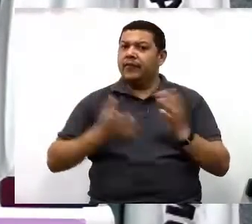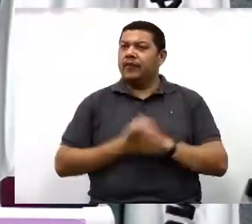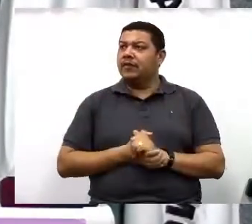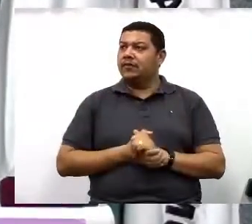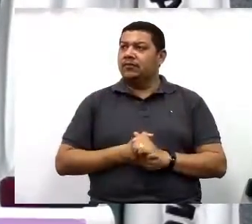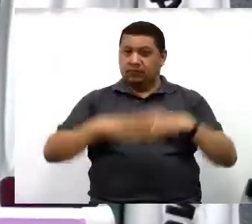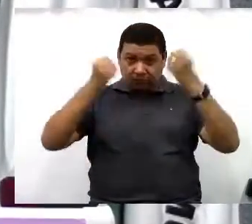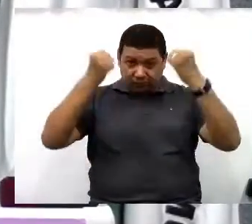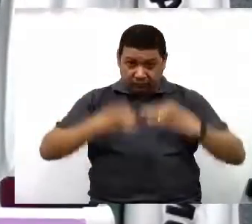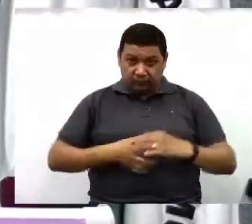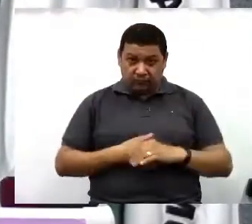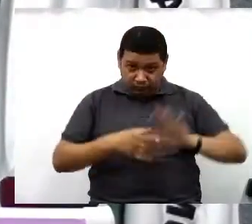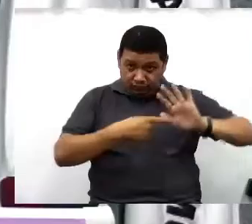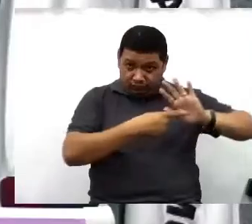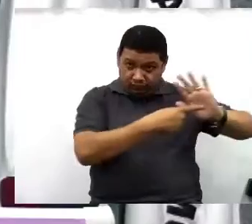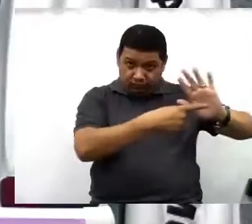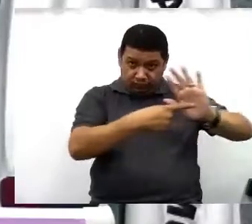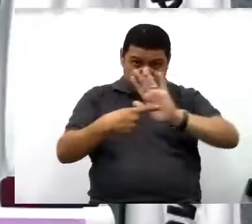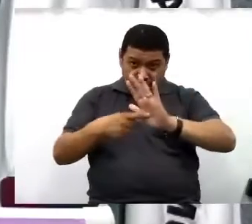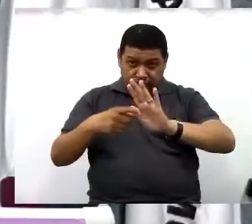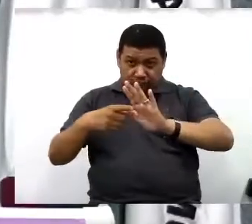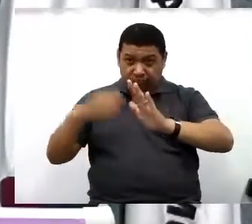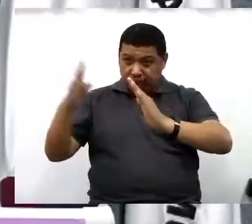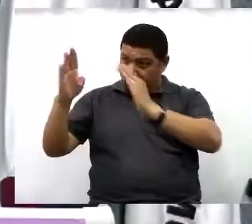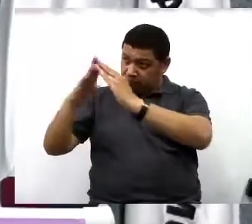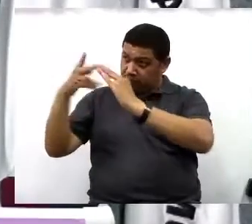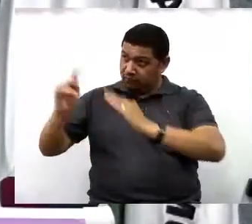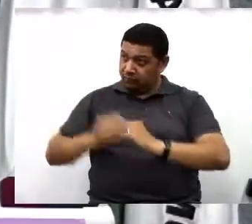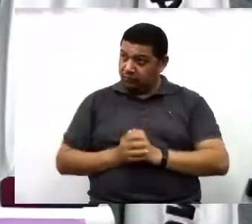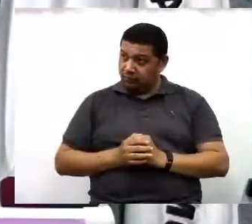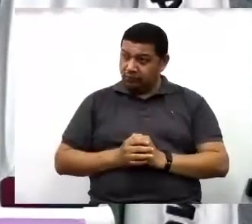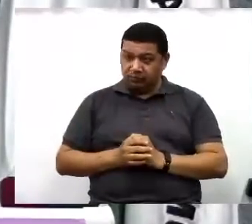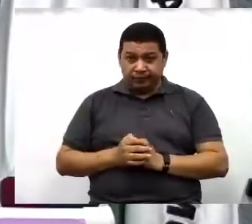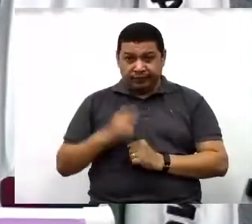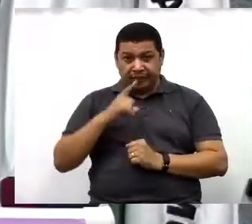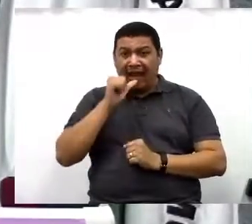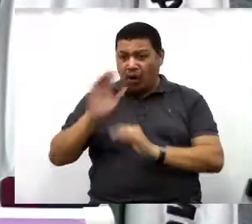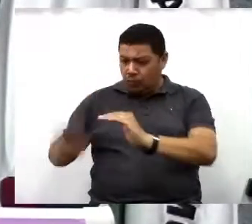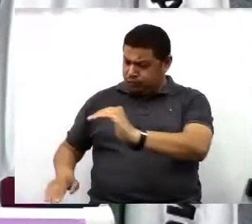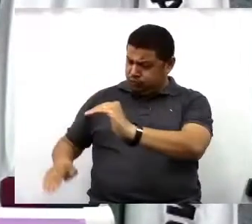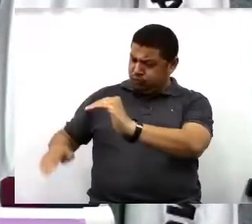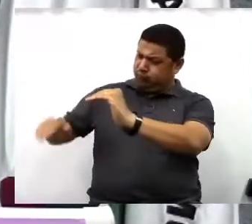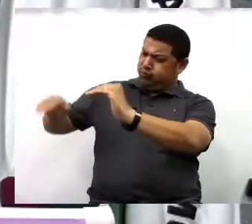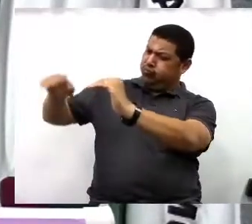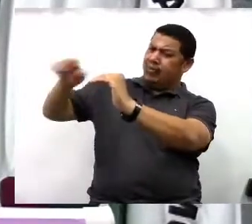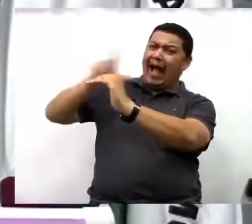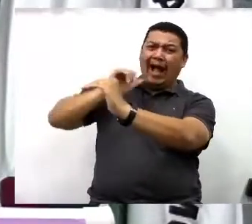Falando a situação e mostrando a sua casa por mais de metro de água.